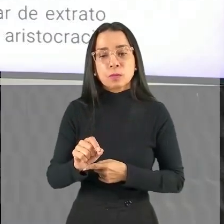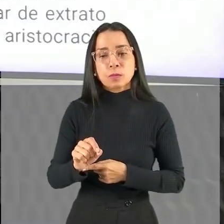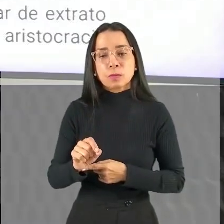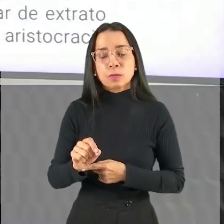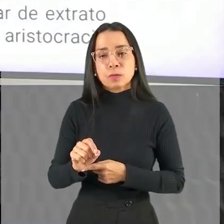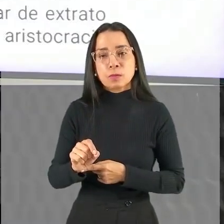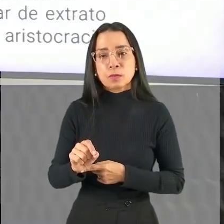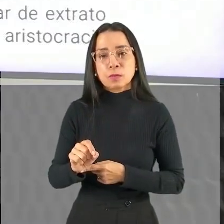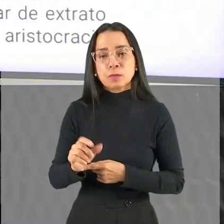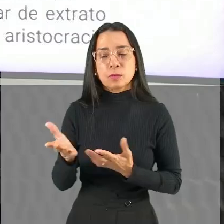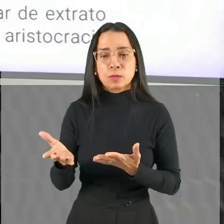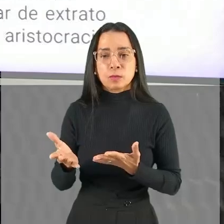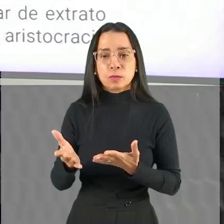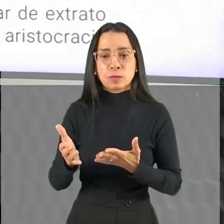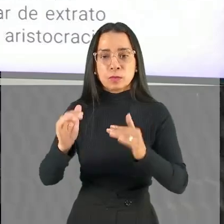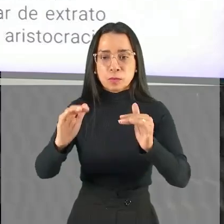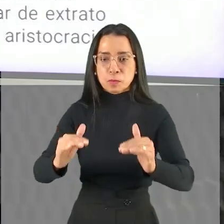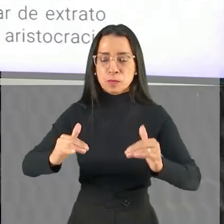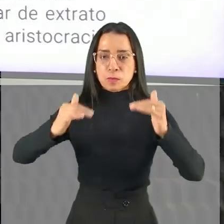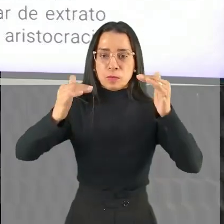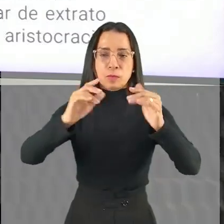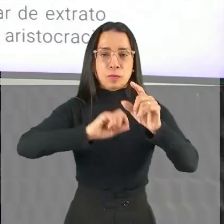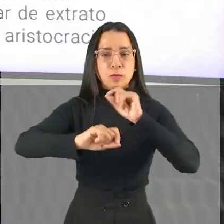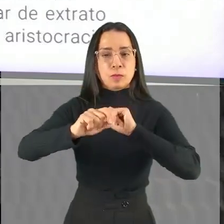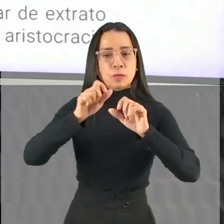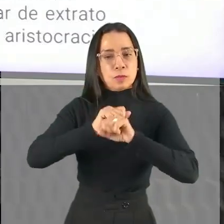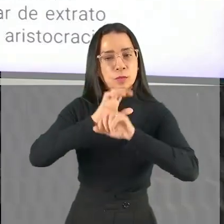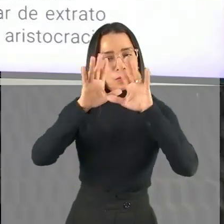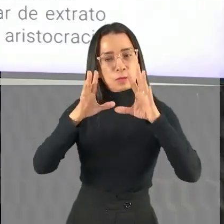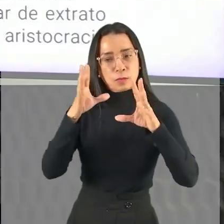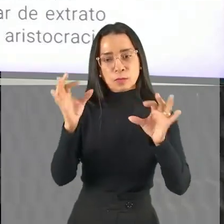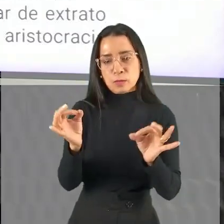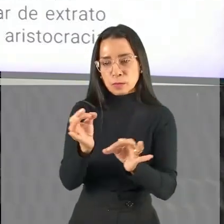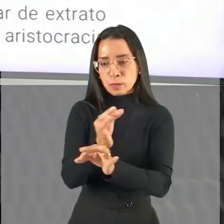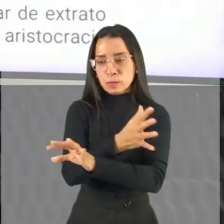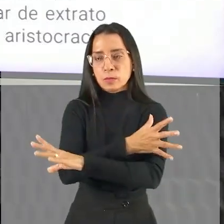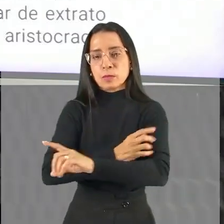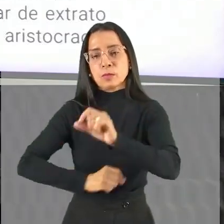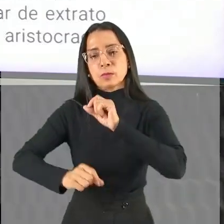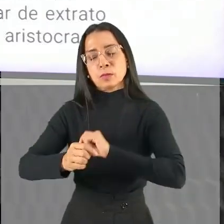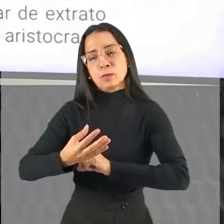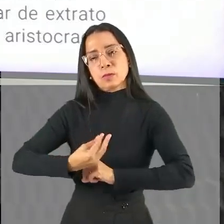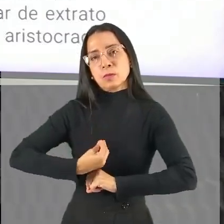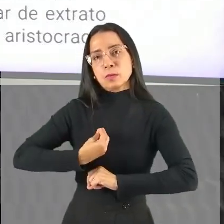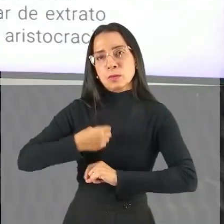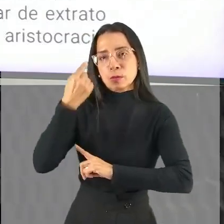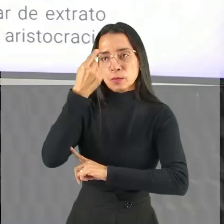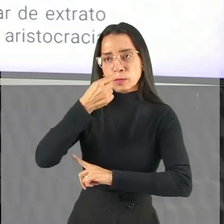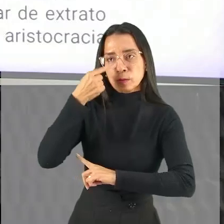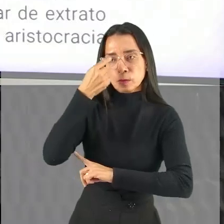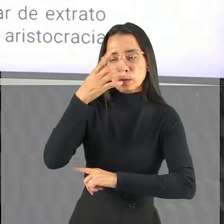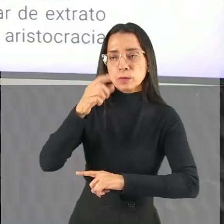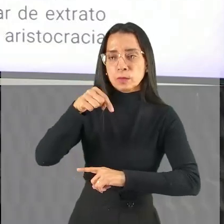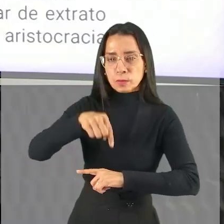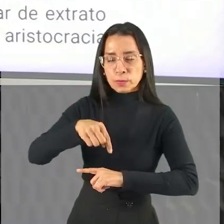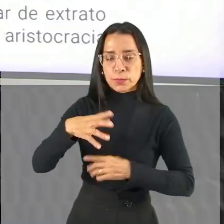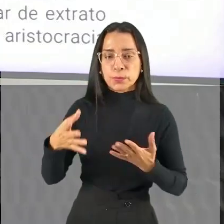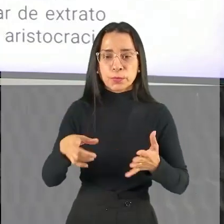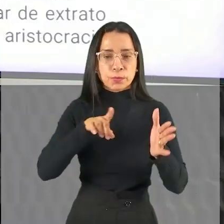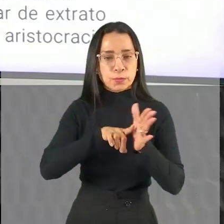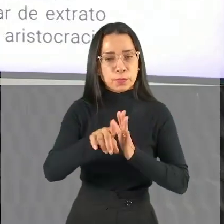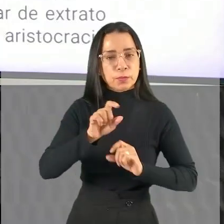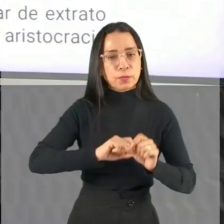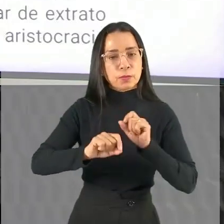imponente desse período que estava, que foi, claro, dizimada com a presença dos espanhóis aqui. Mas na nossa questão, fala que